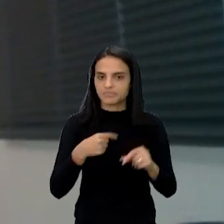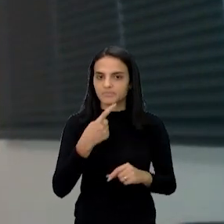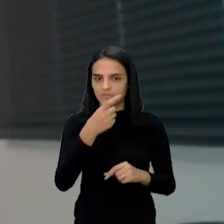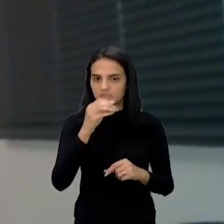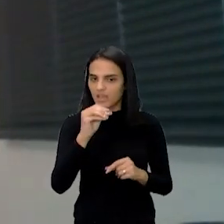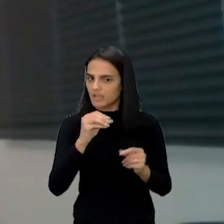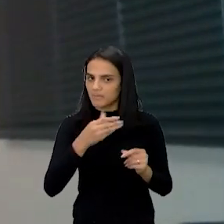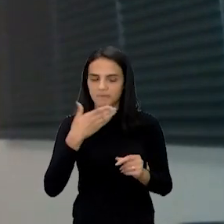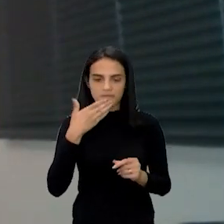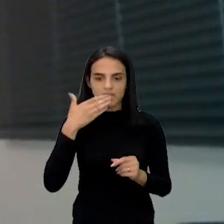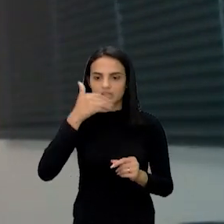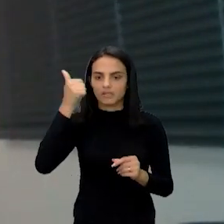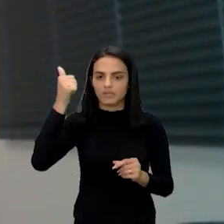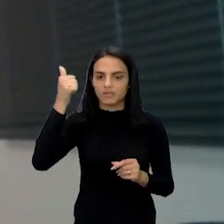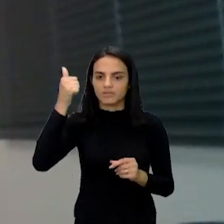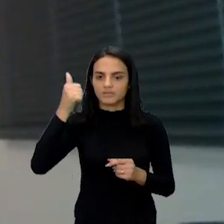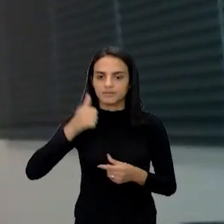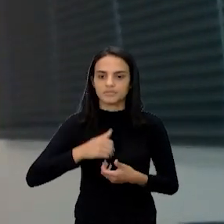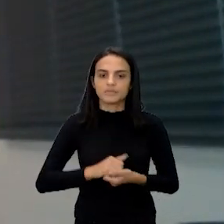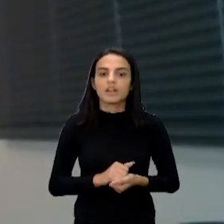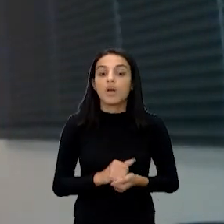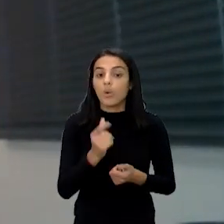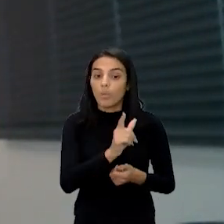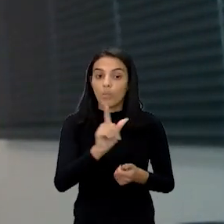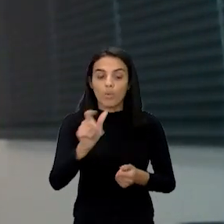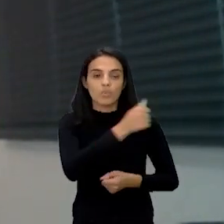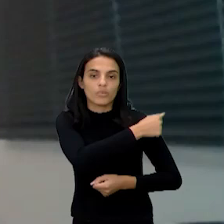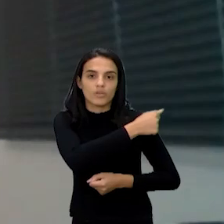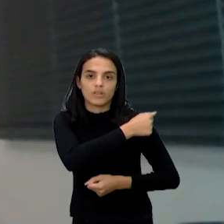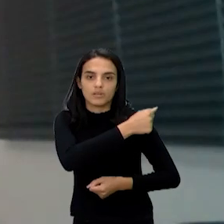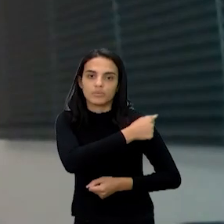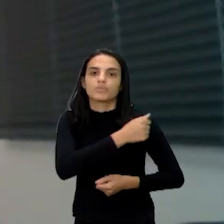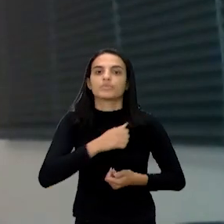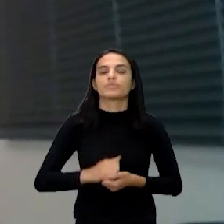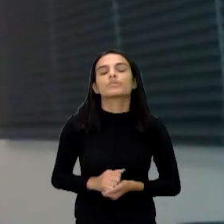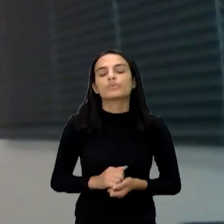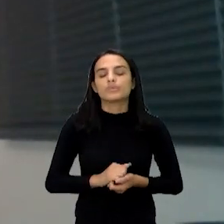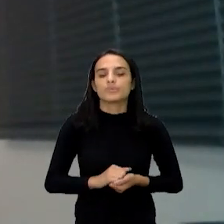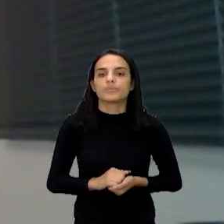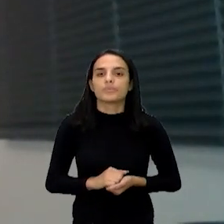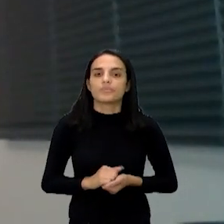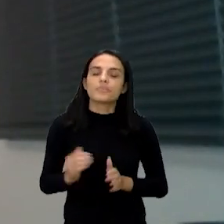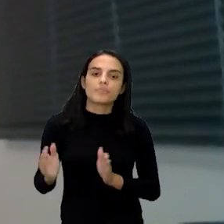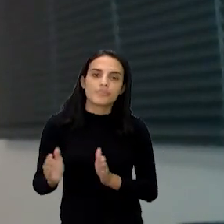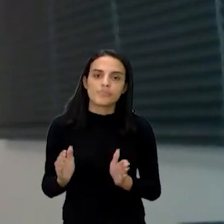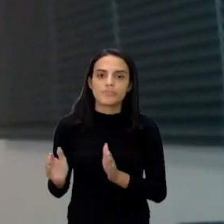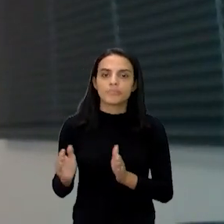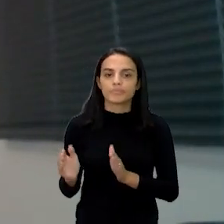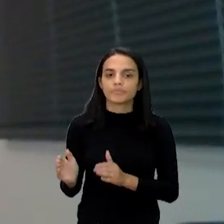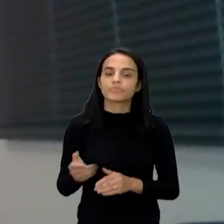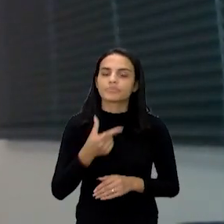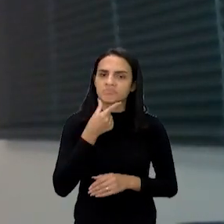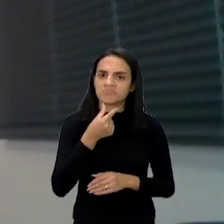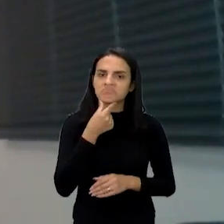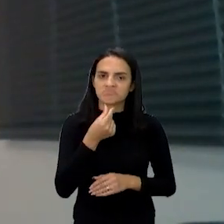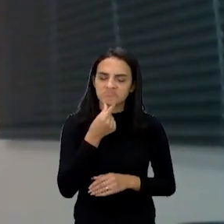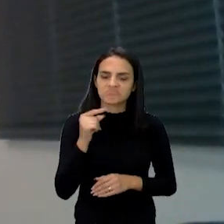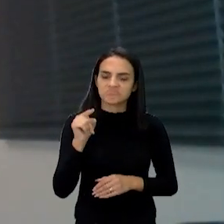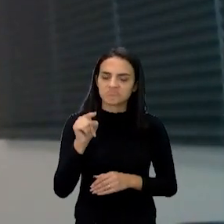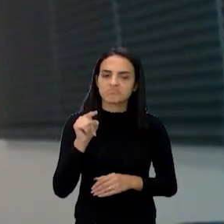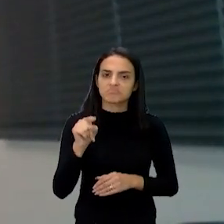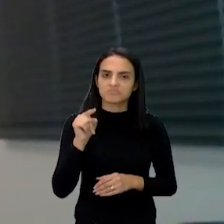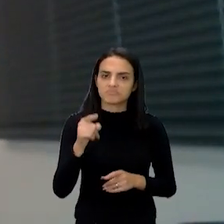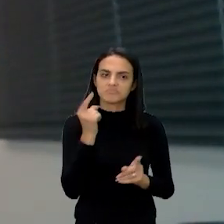10 melhores. A gente teve um outro estudante também que foi publicizado na época e era um menino que